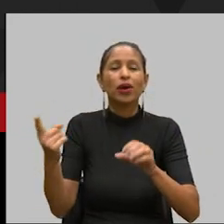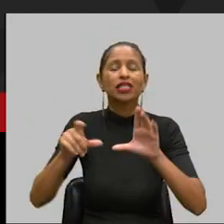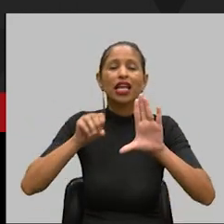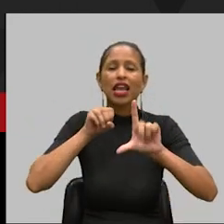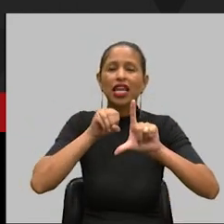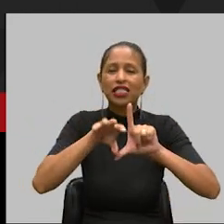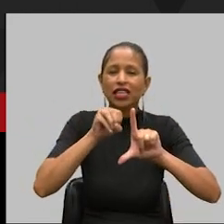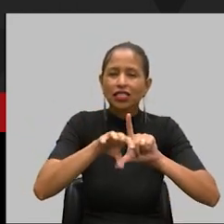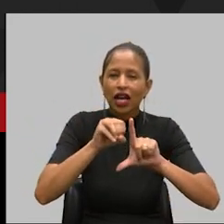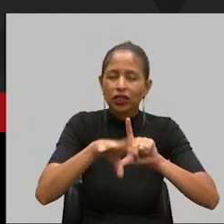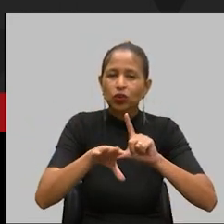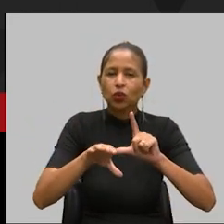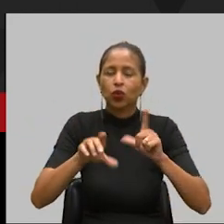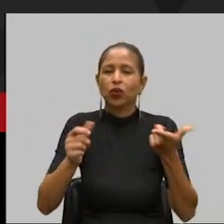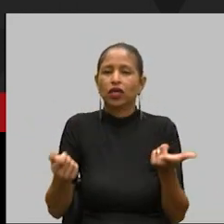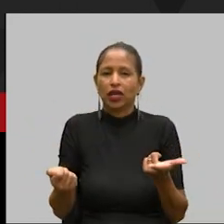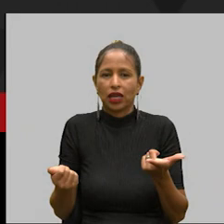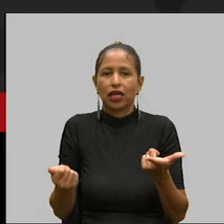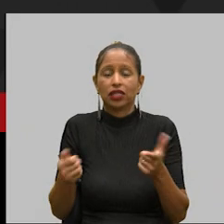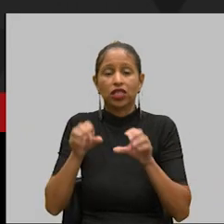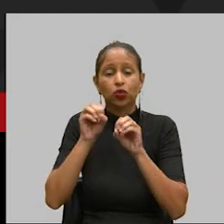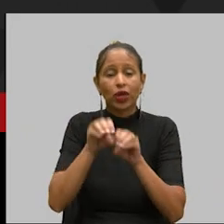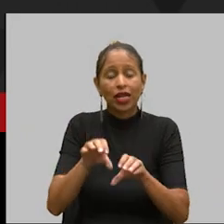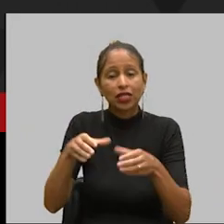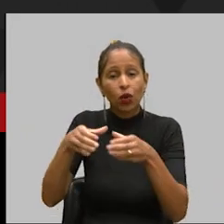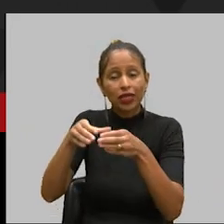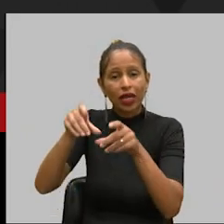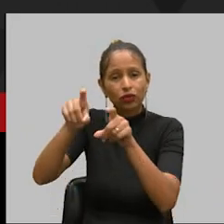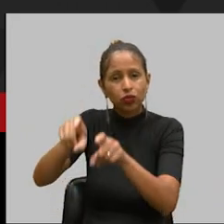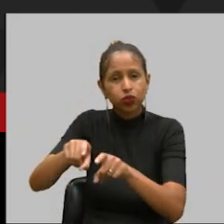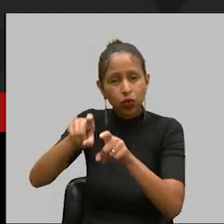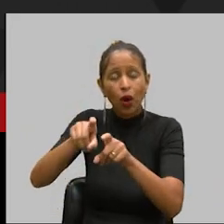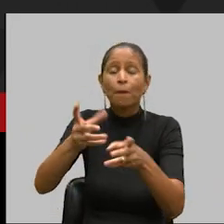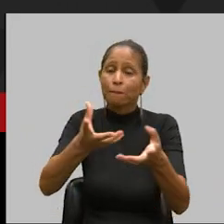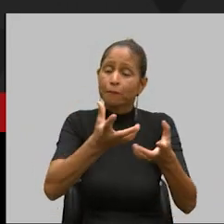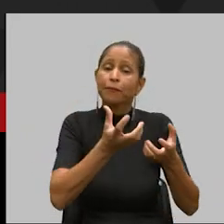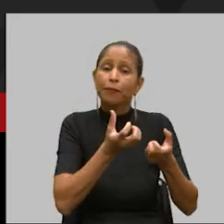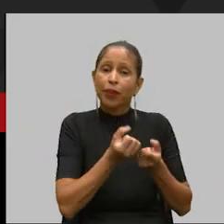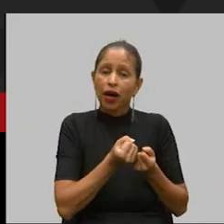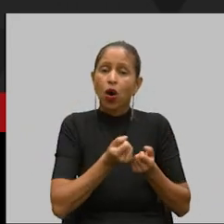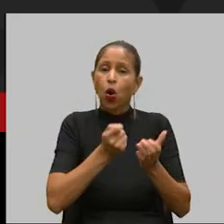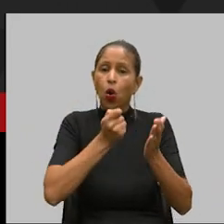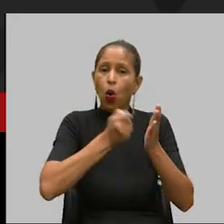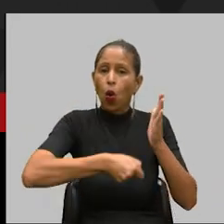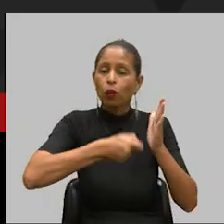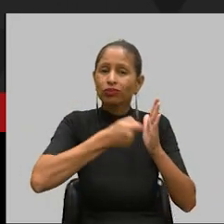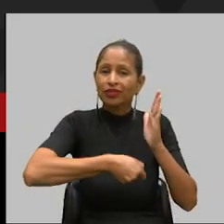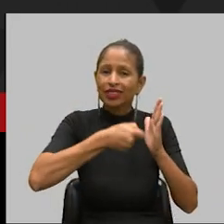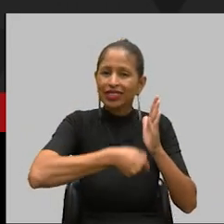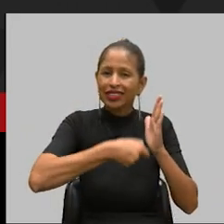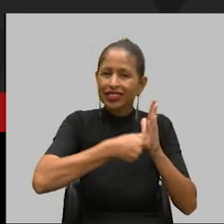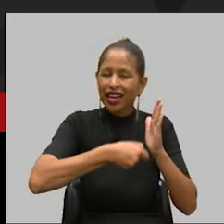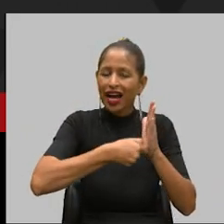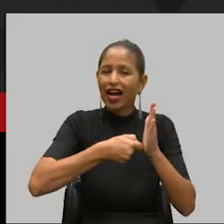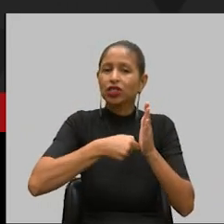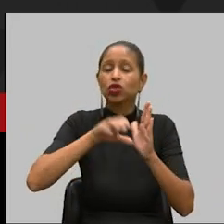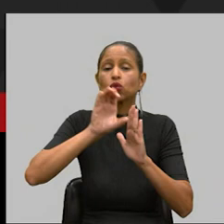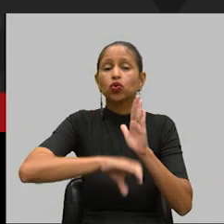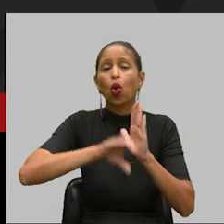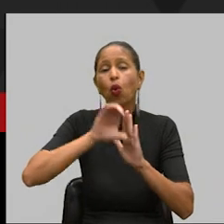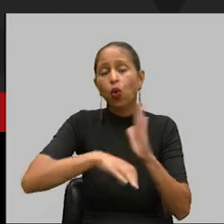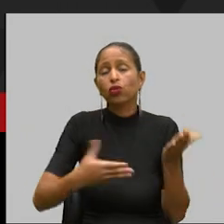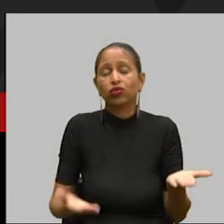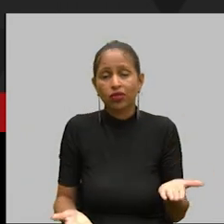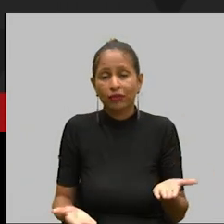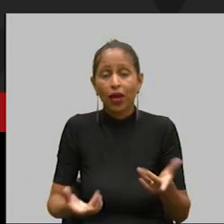e egressas das licenciaturas e educação do campo para assumirem eh os contratos temporários e os concursos públicos mas